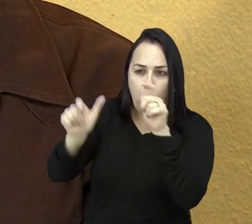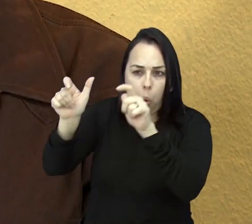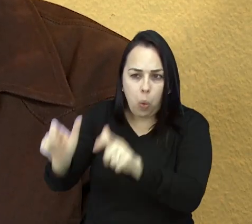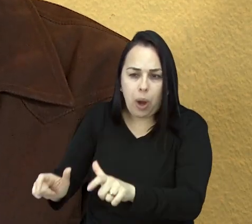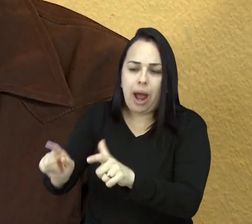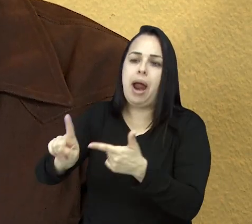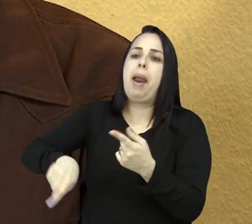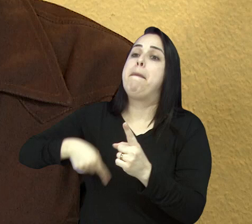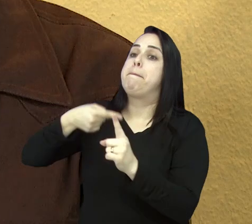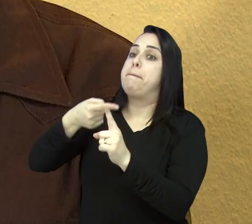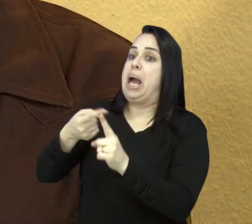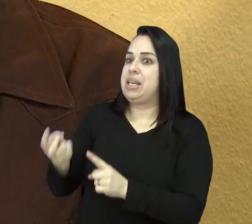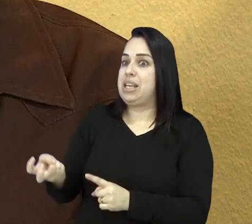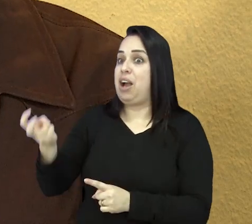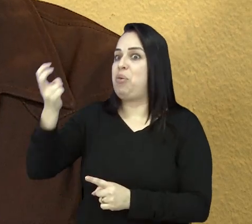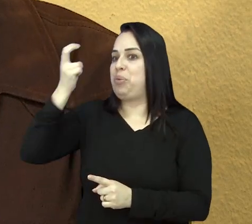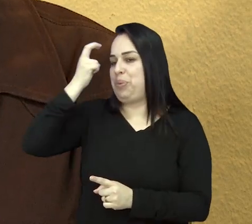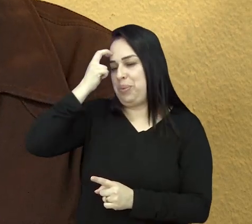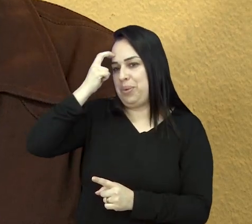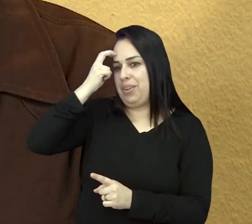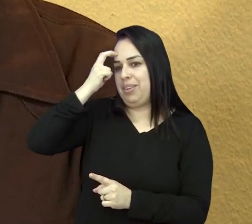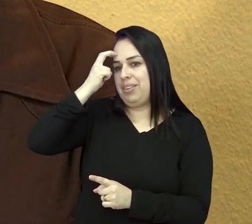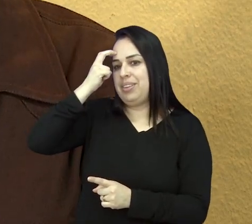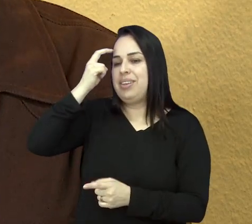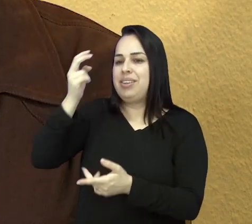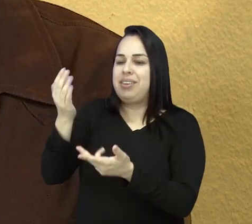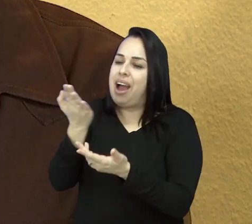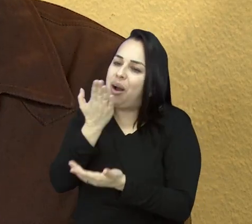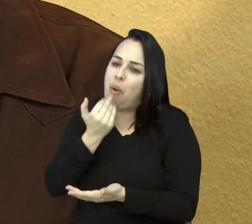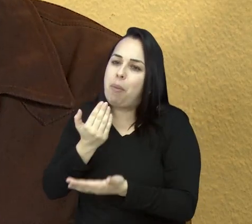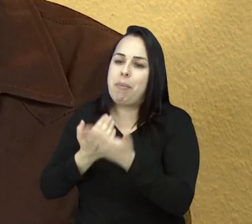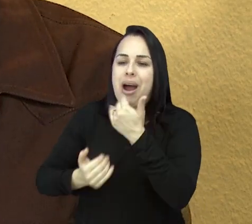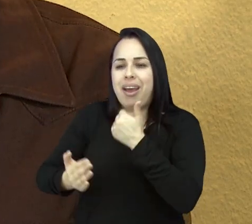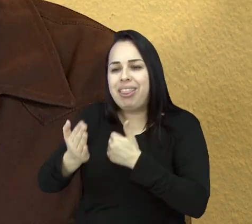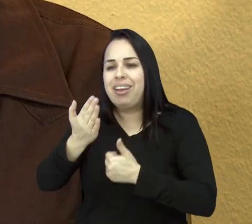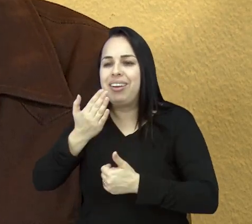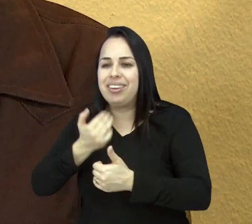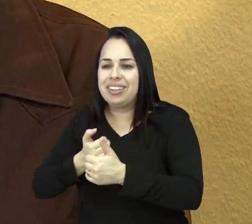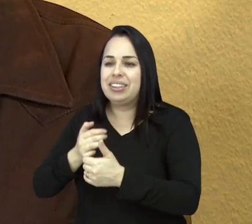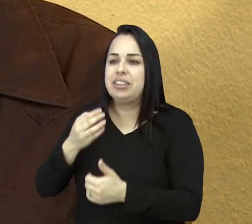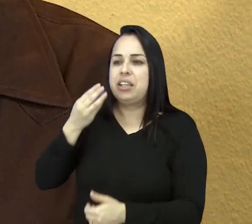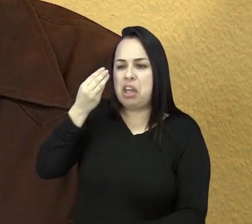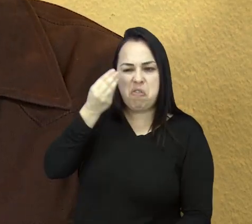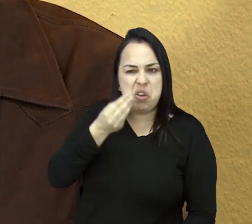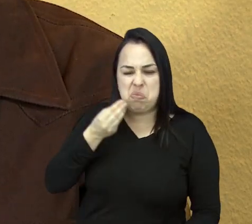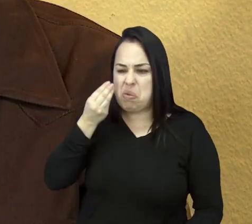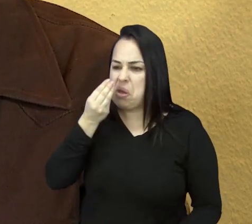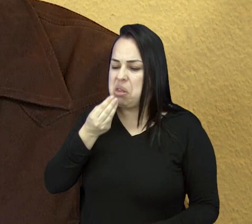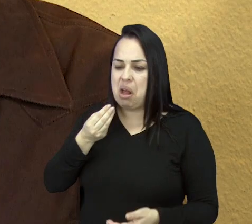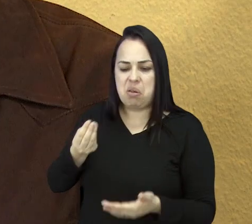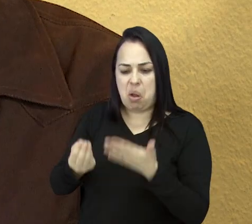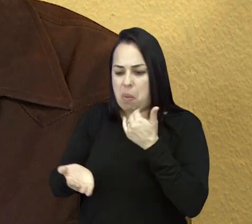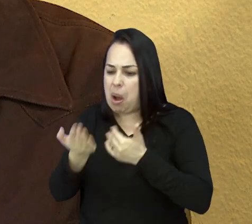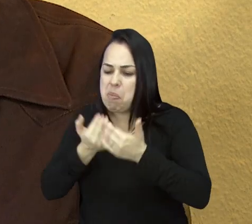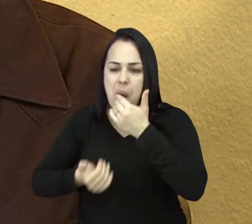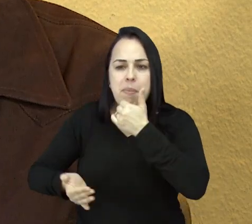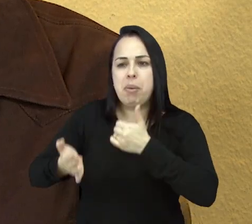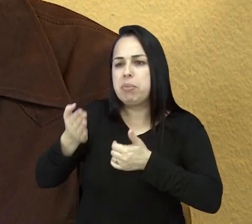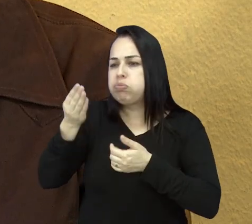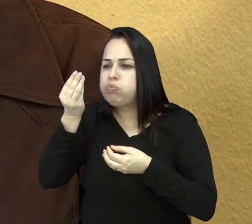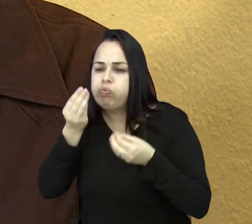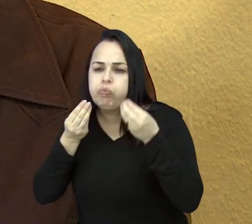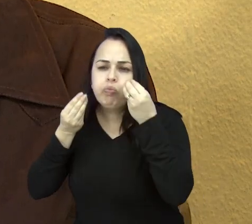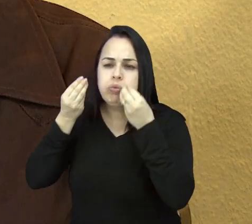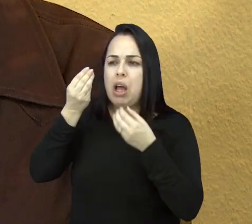pessoas, a cultura e a gastronomia estão ligadas, né, um ao outro, e aí eu não tenho nenhum preconceito de experimentar